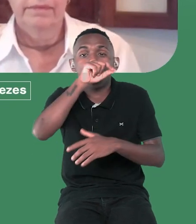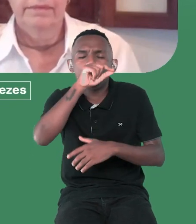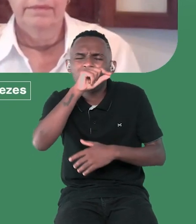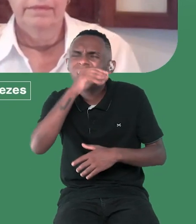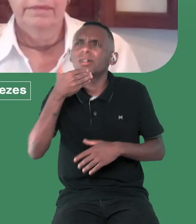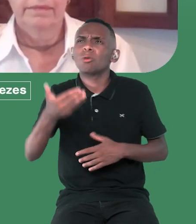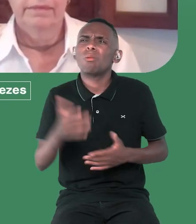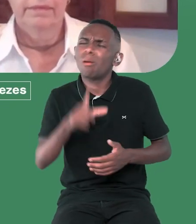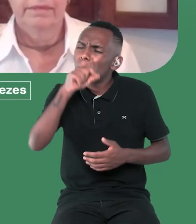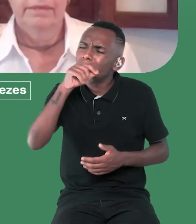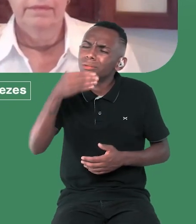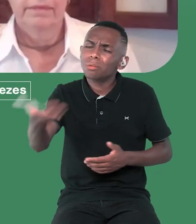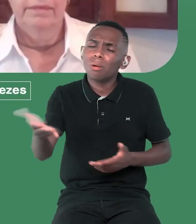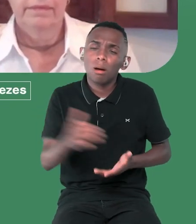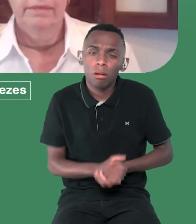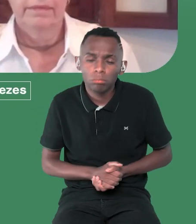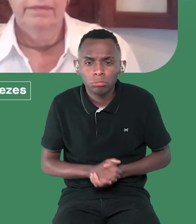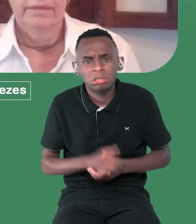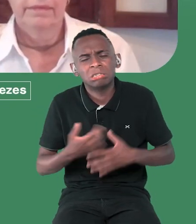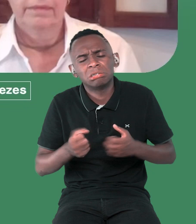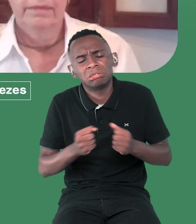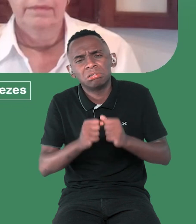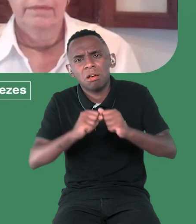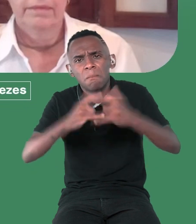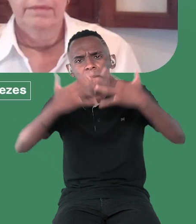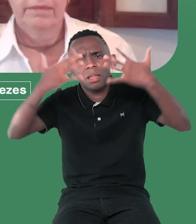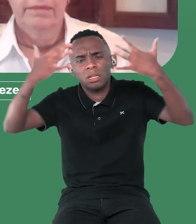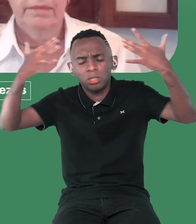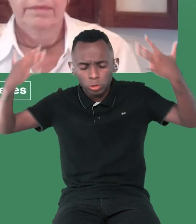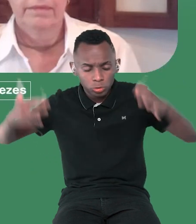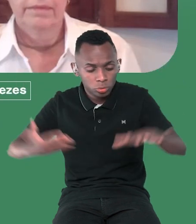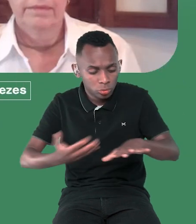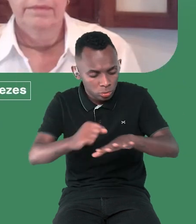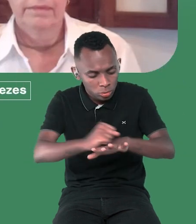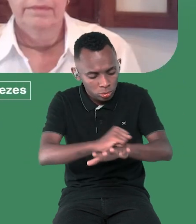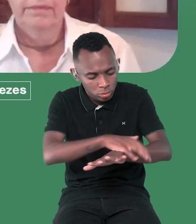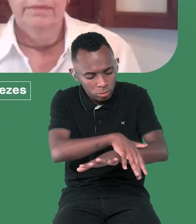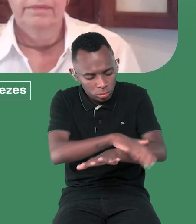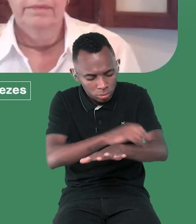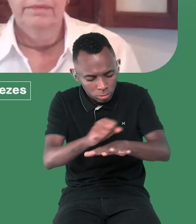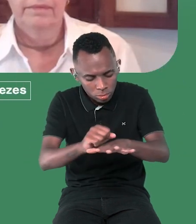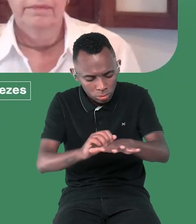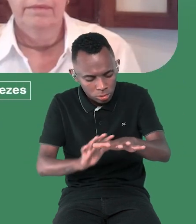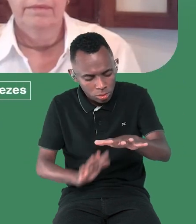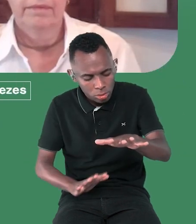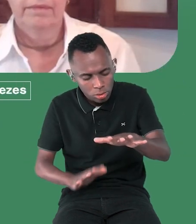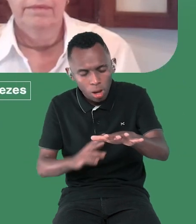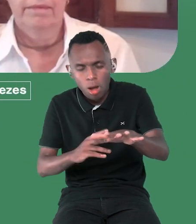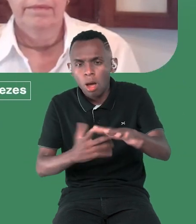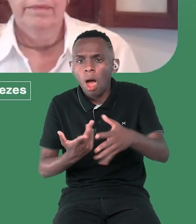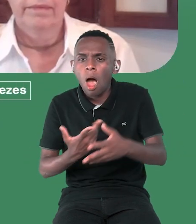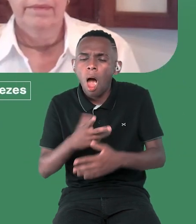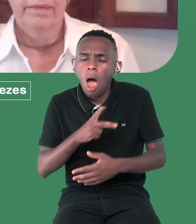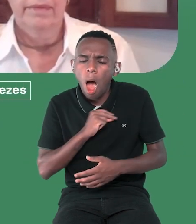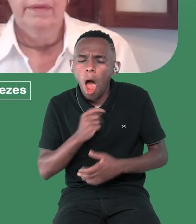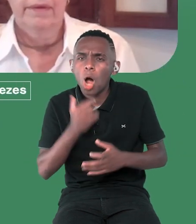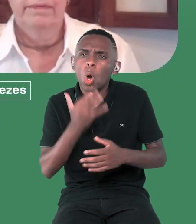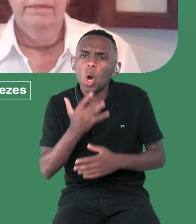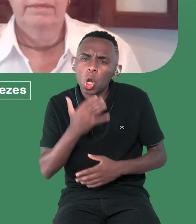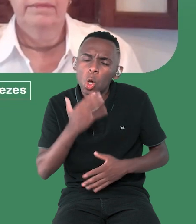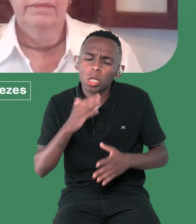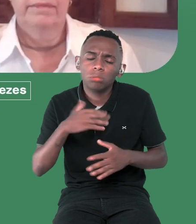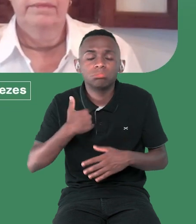A gente nasce, né? Não sei se anjo que perdeu asa,